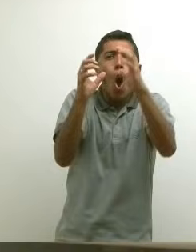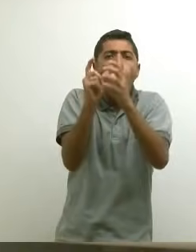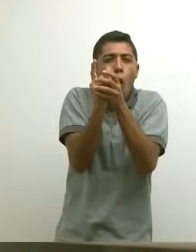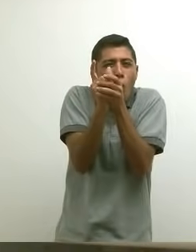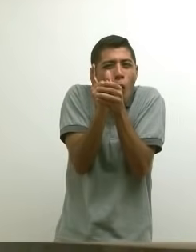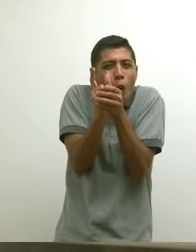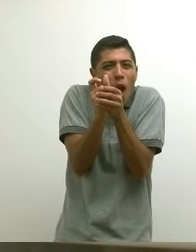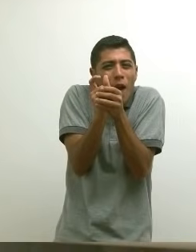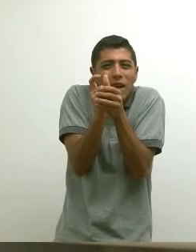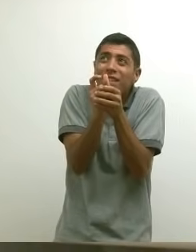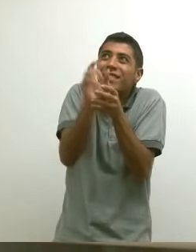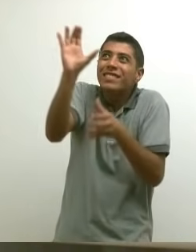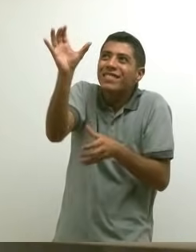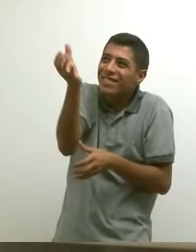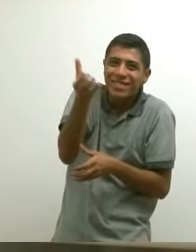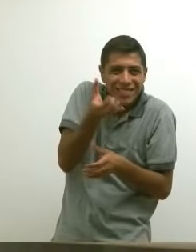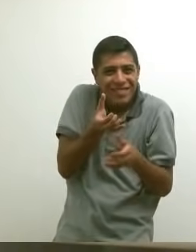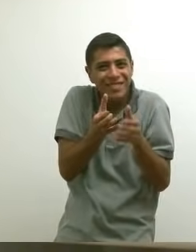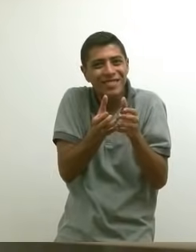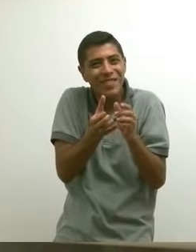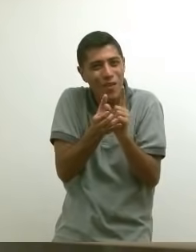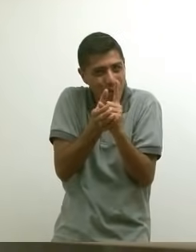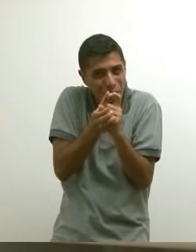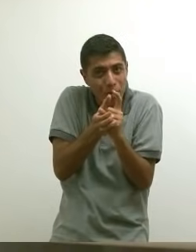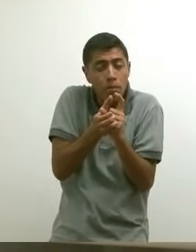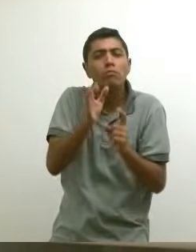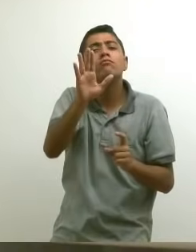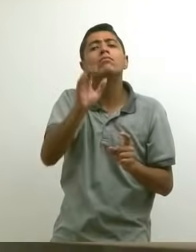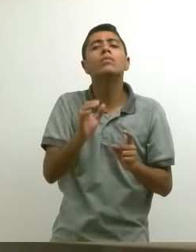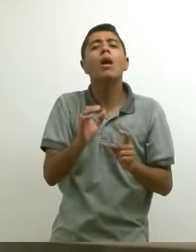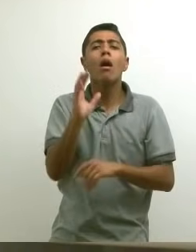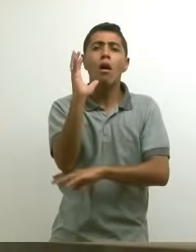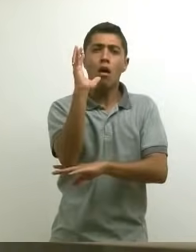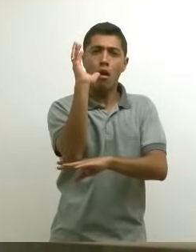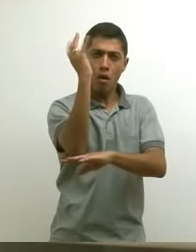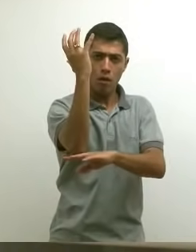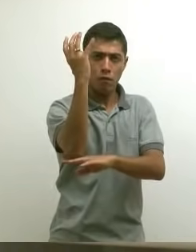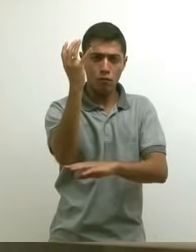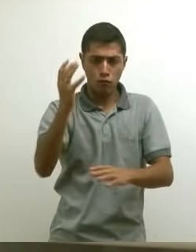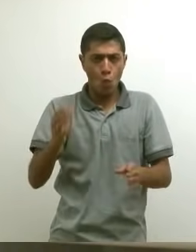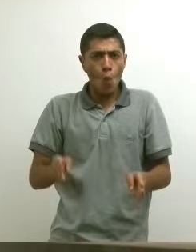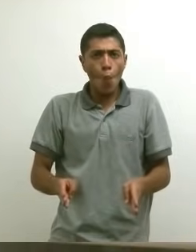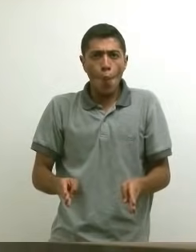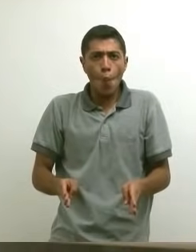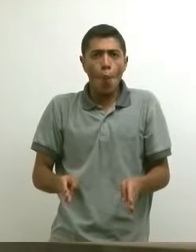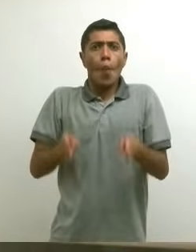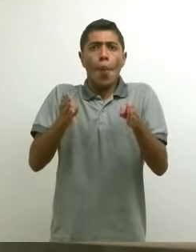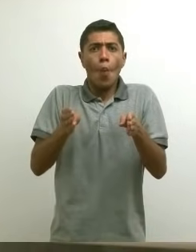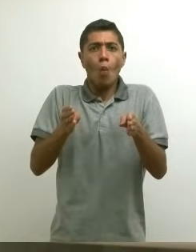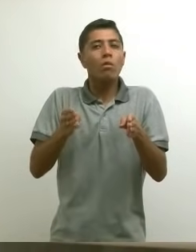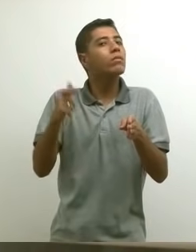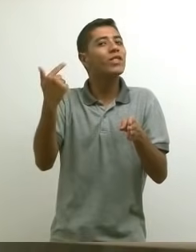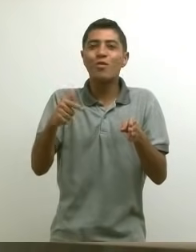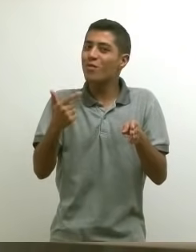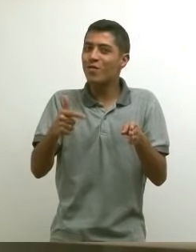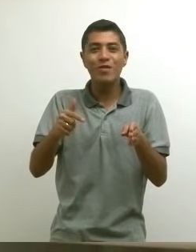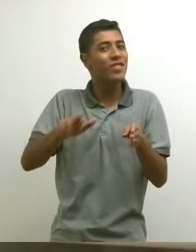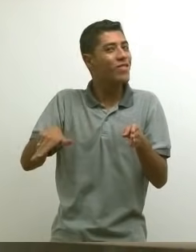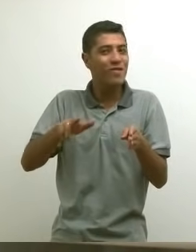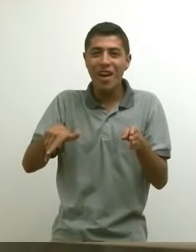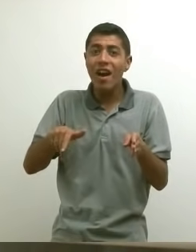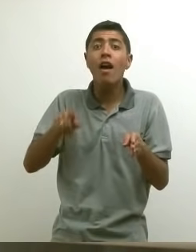no tronco não existe uma goiabeira reta todas elas têm curvas várias cores e cheiros